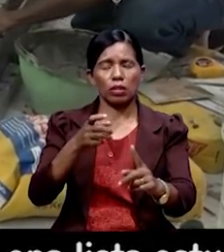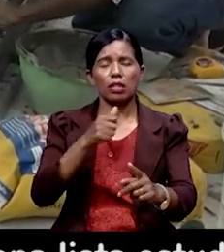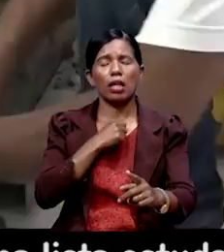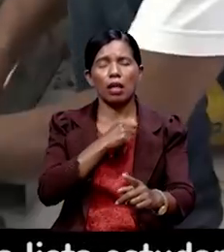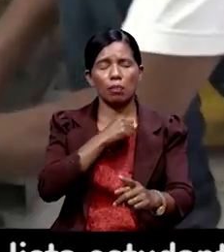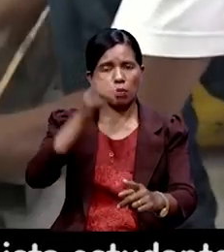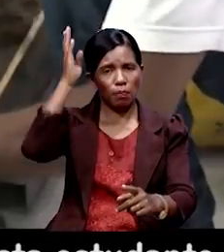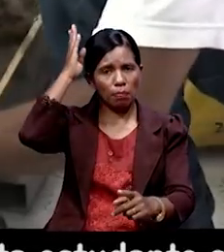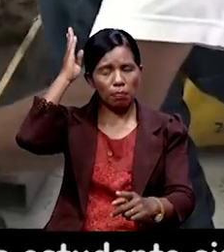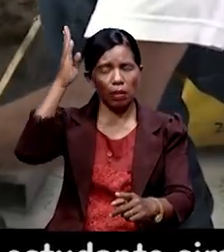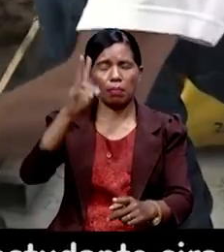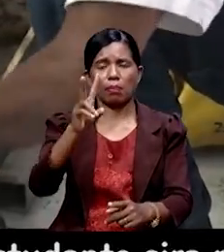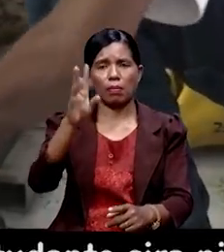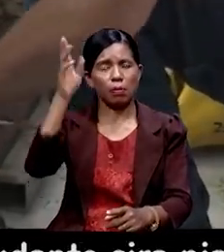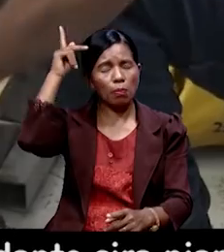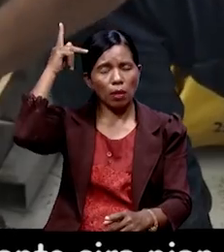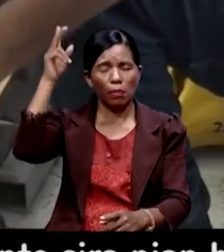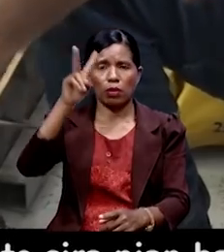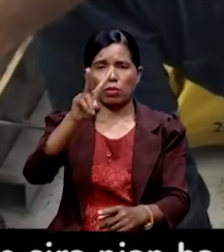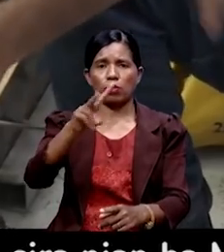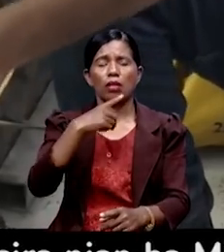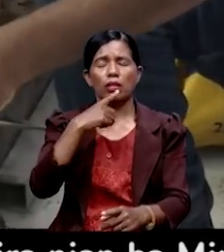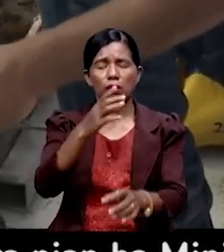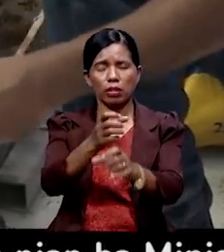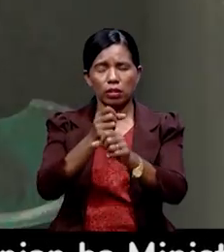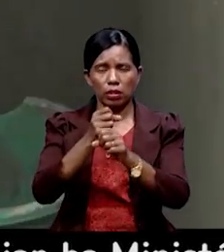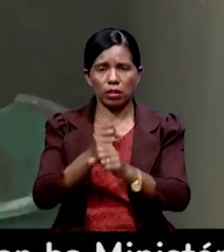nudar administrador apostoliku Baukau, no simunia